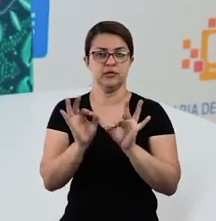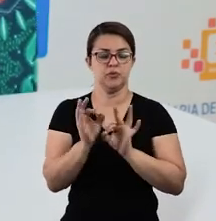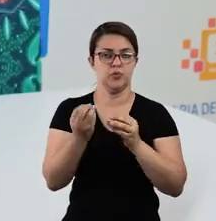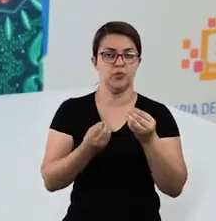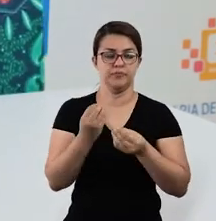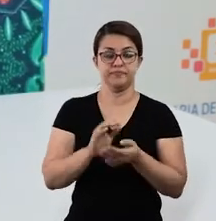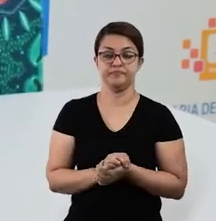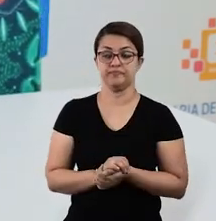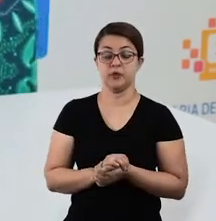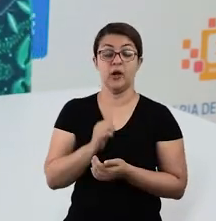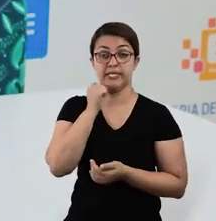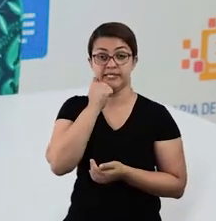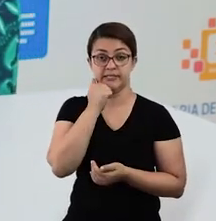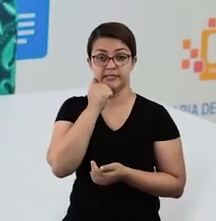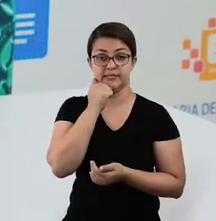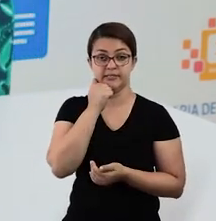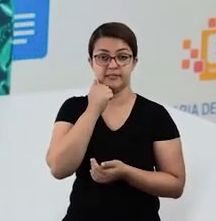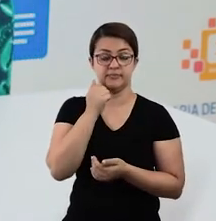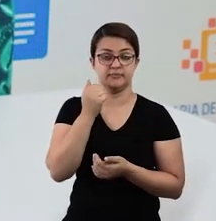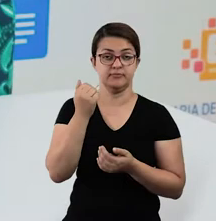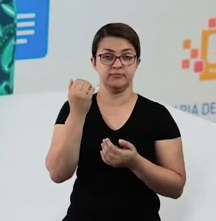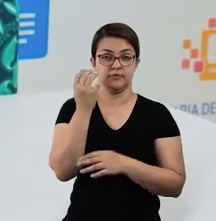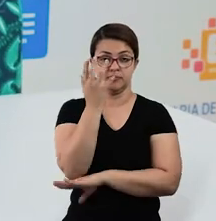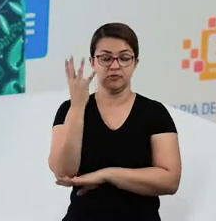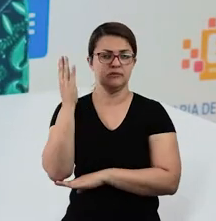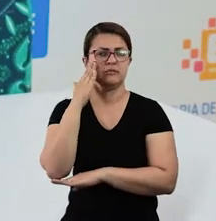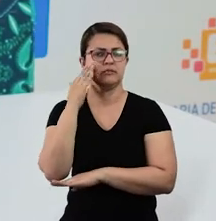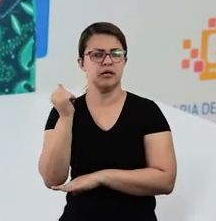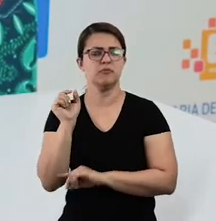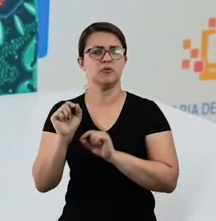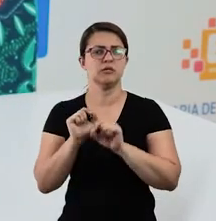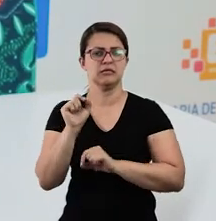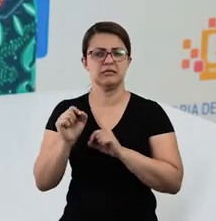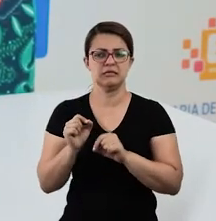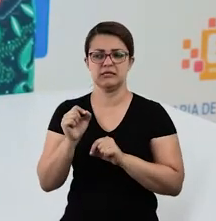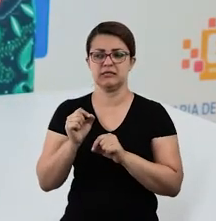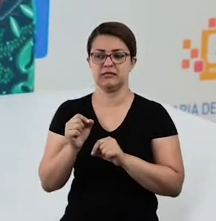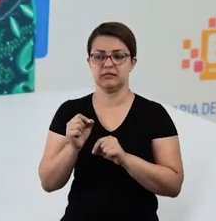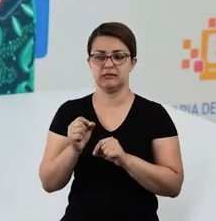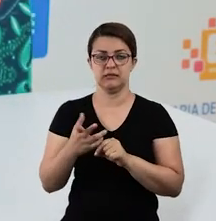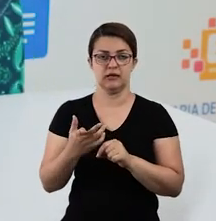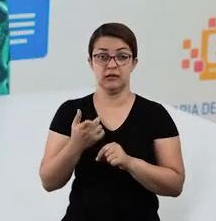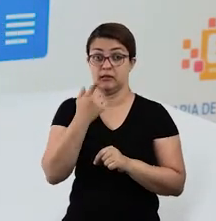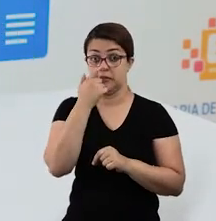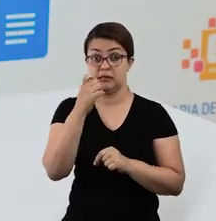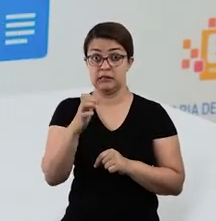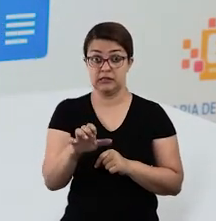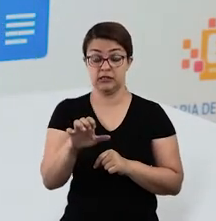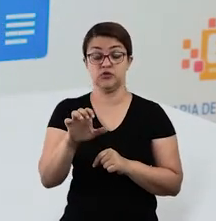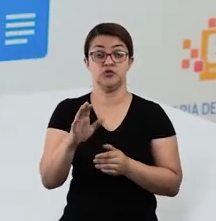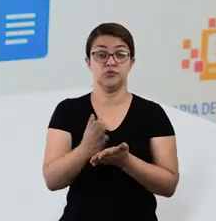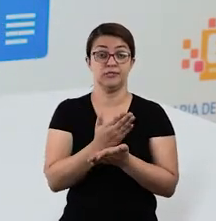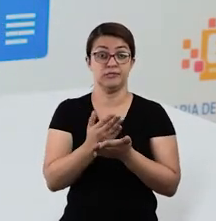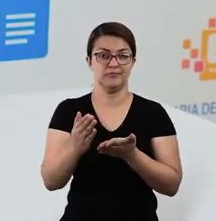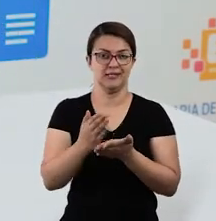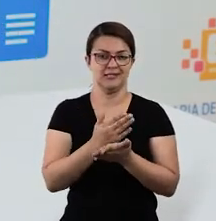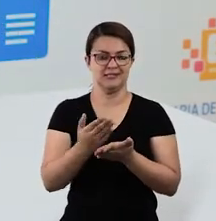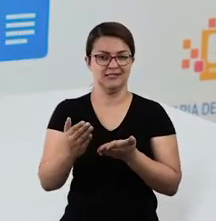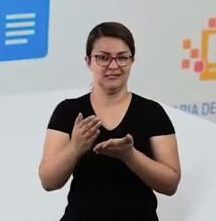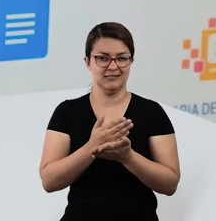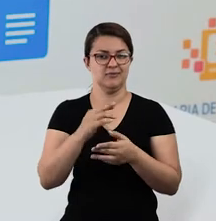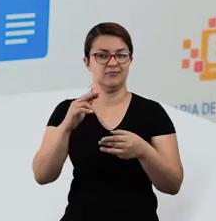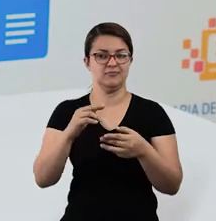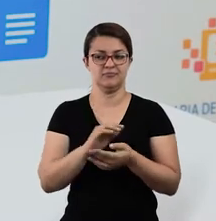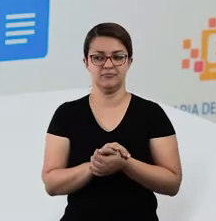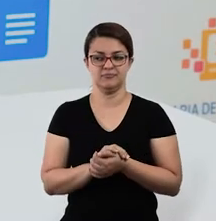natureza, você sabe o que é coleta seletiva de lixo? O texto do Lição de Casa, se você ler, você vai saber mais sobre isso.